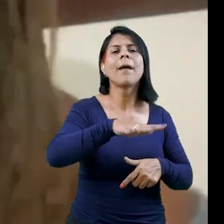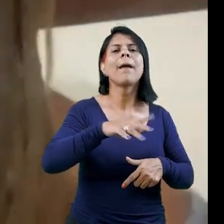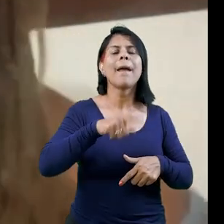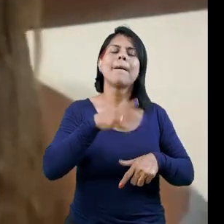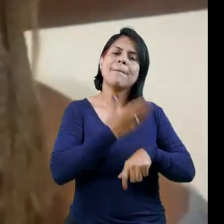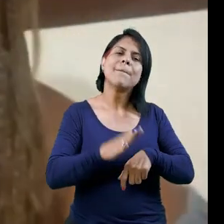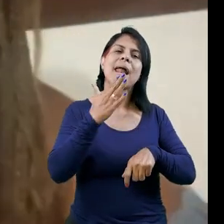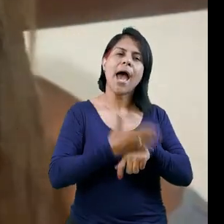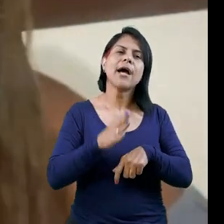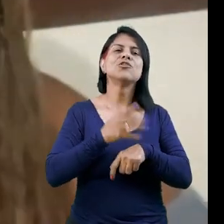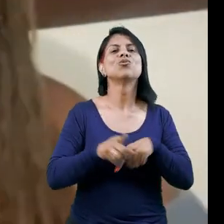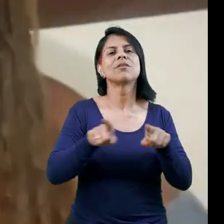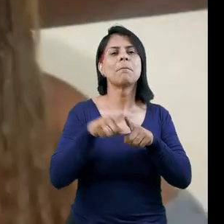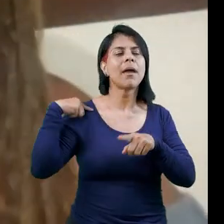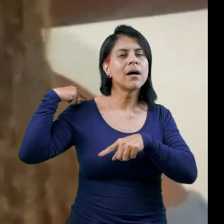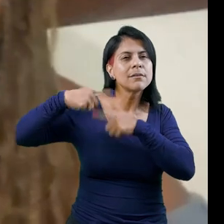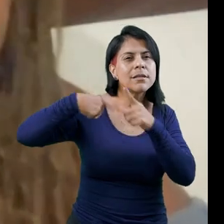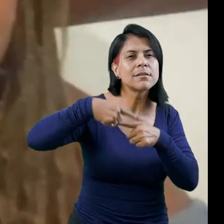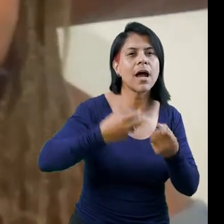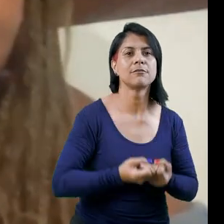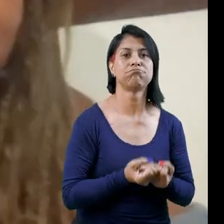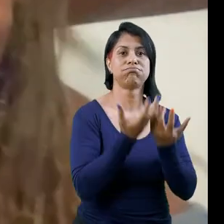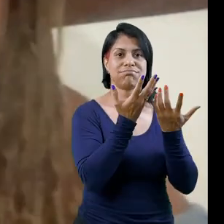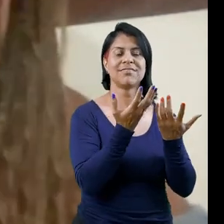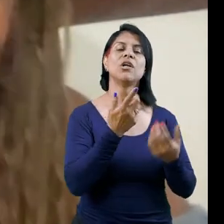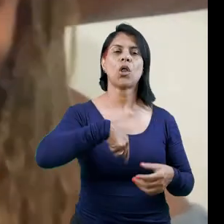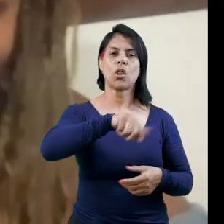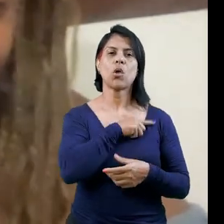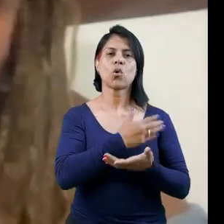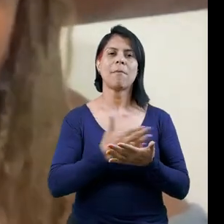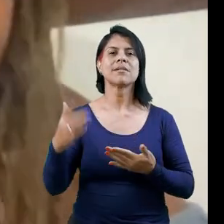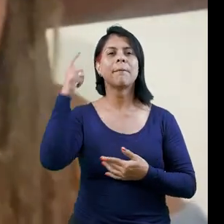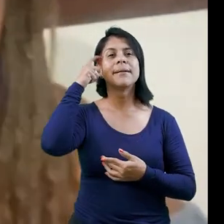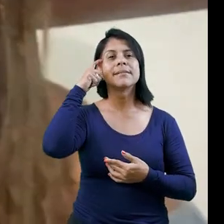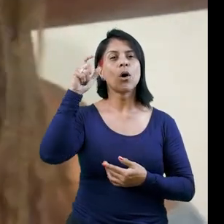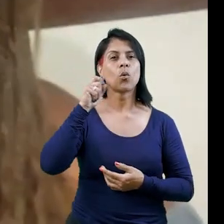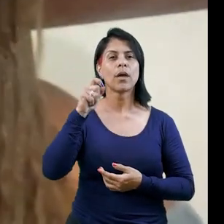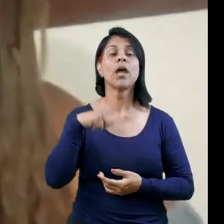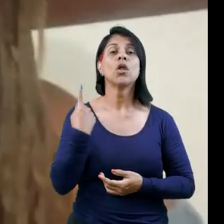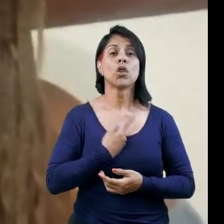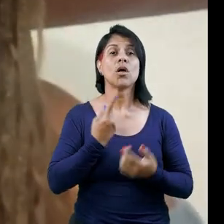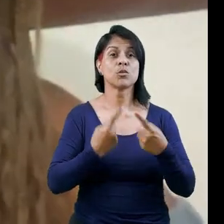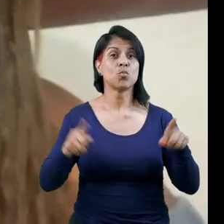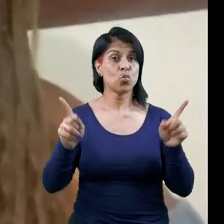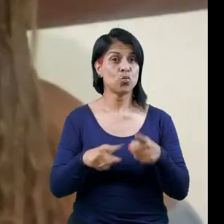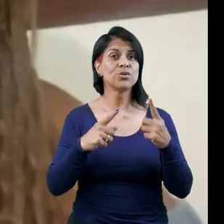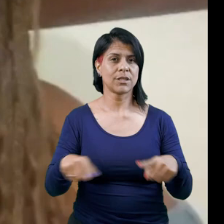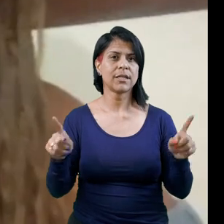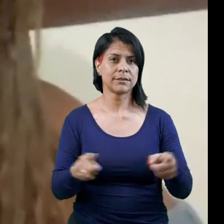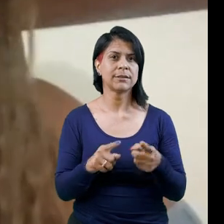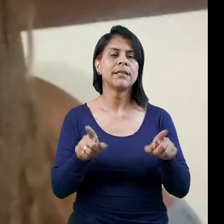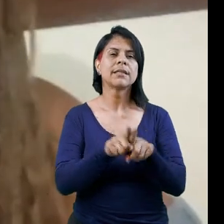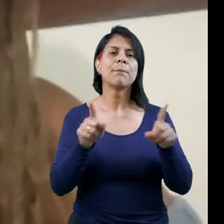são revigorados. Então, eu queria que a gente começasse a pensar nas nossas canções, nas